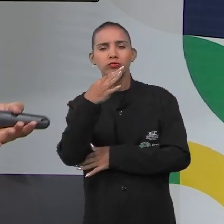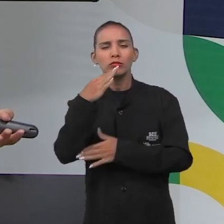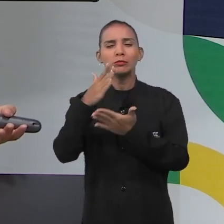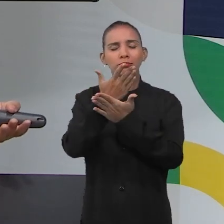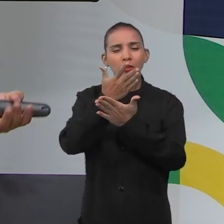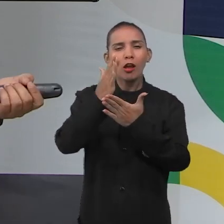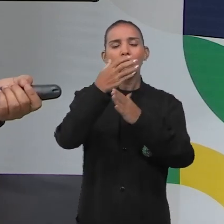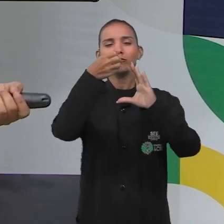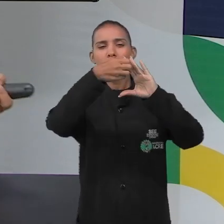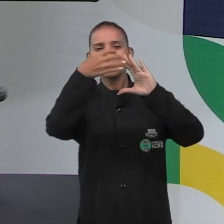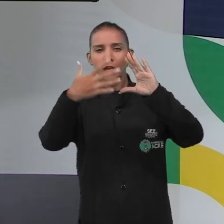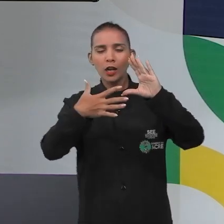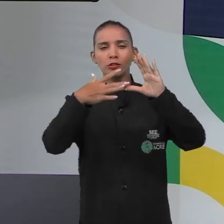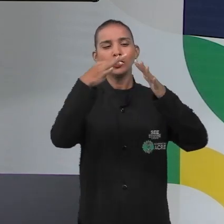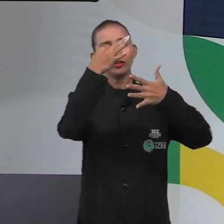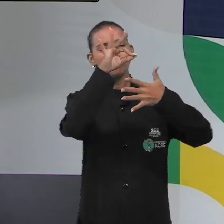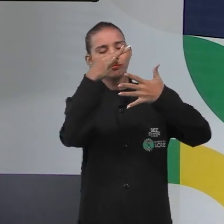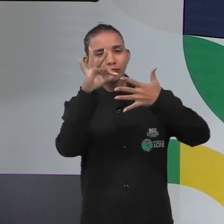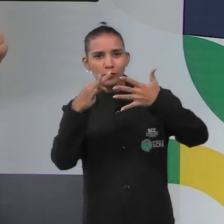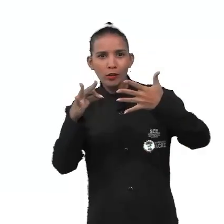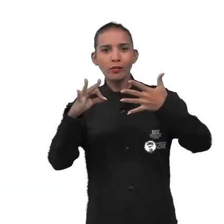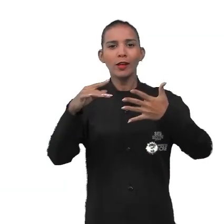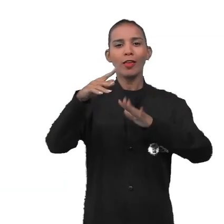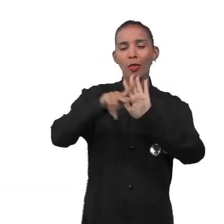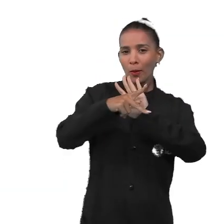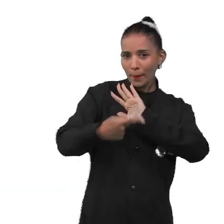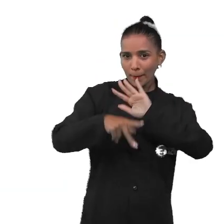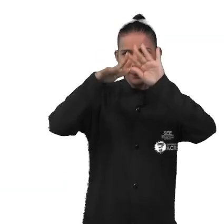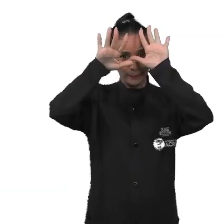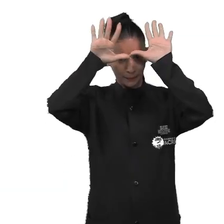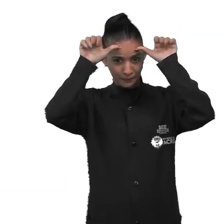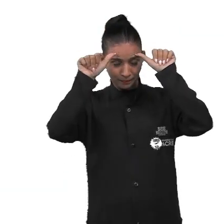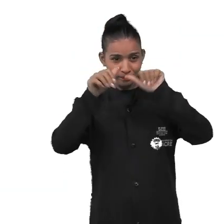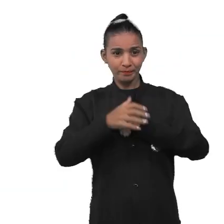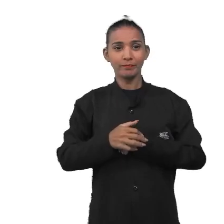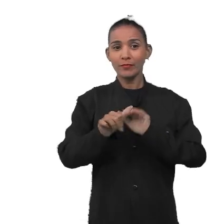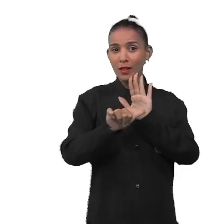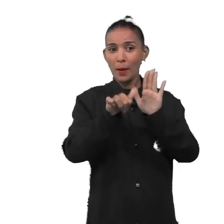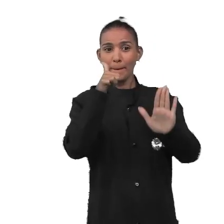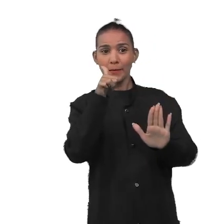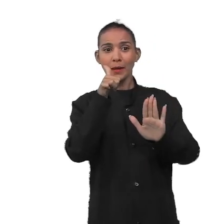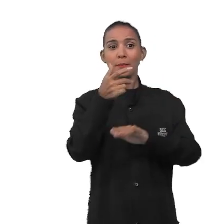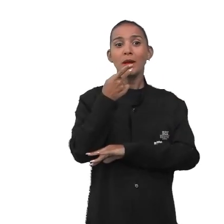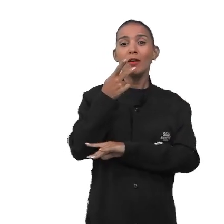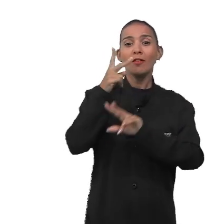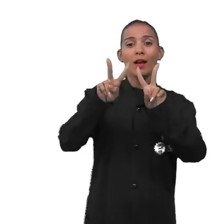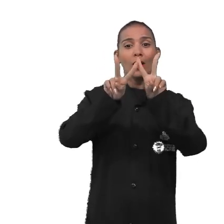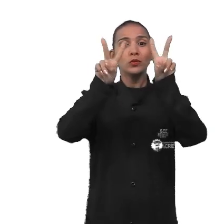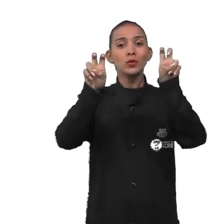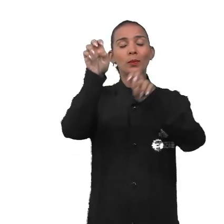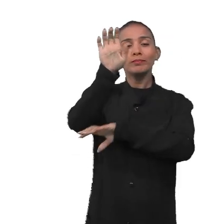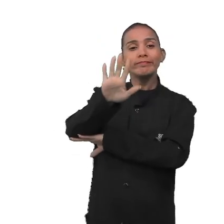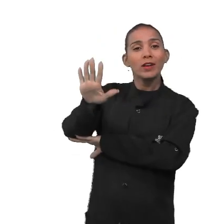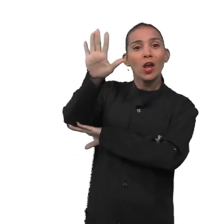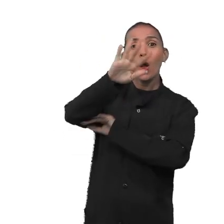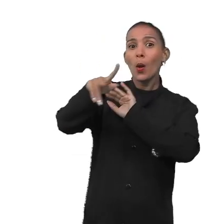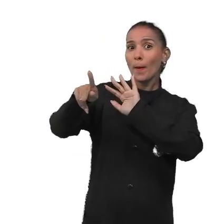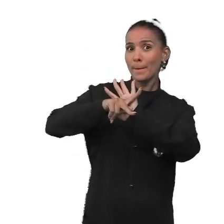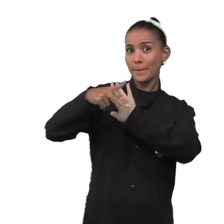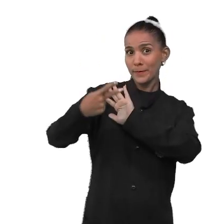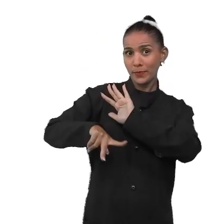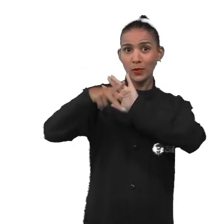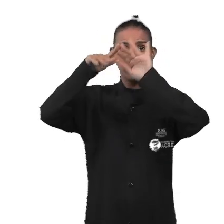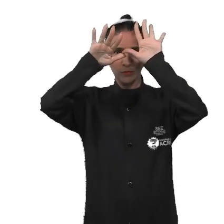desse estado maravilhoso. Primeiro, a gente vai falar das regionais do Acre. O que são as regionais do